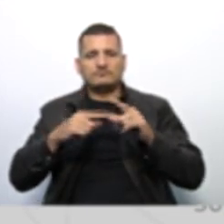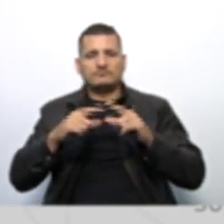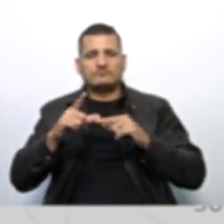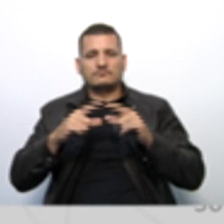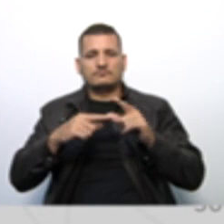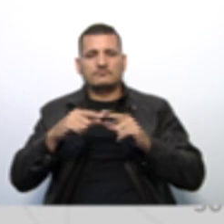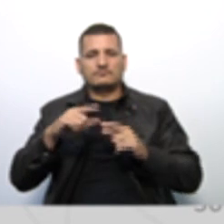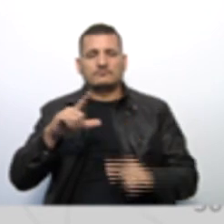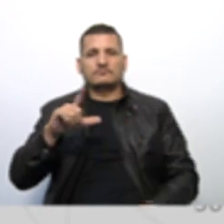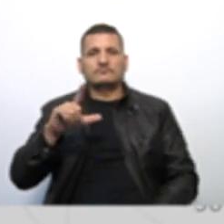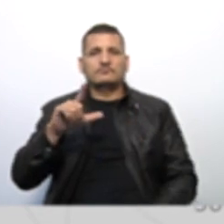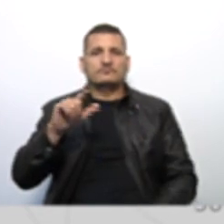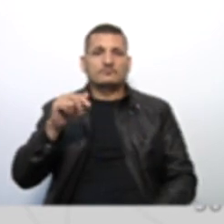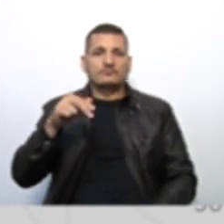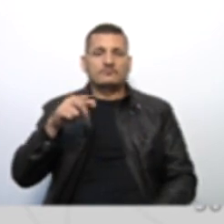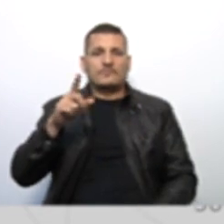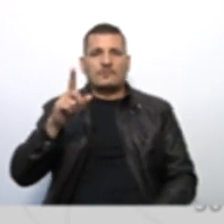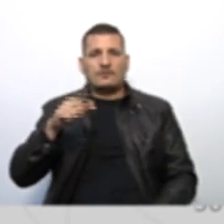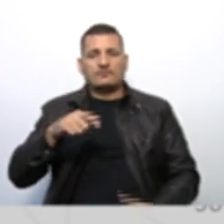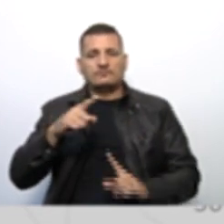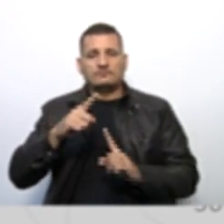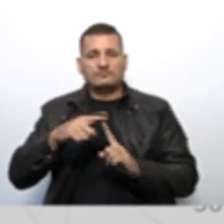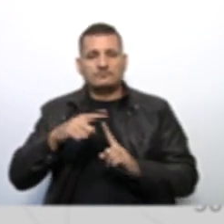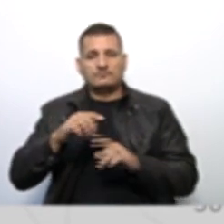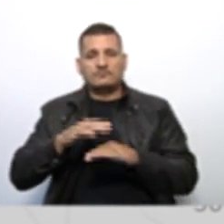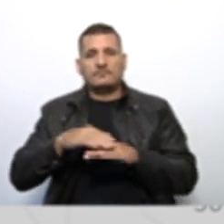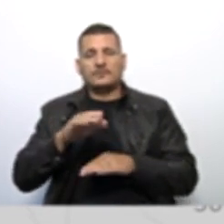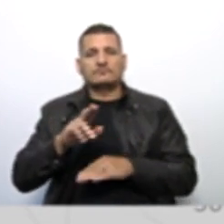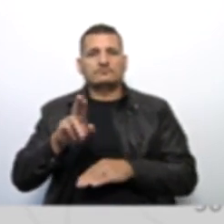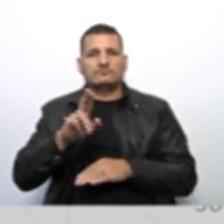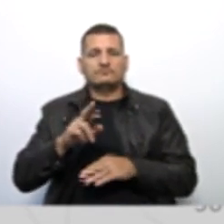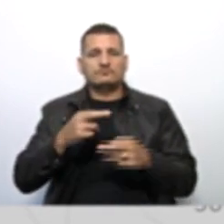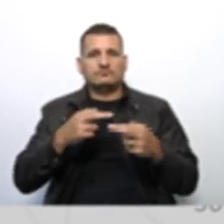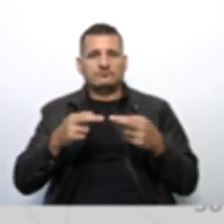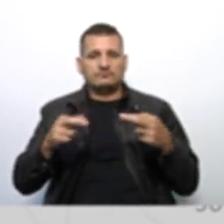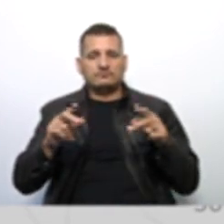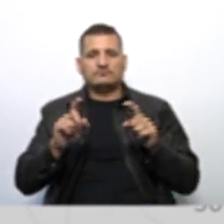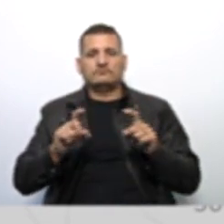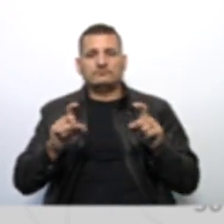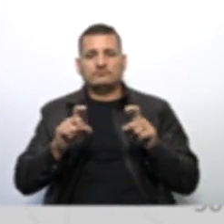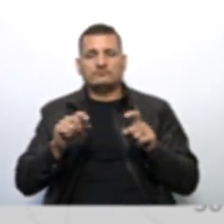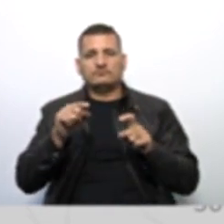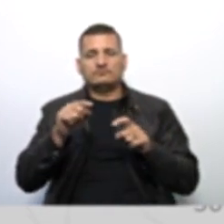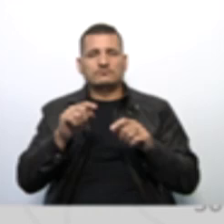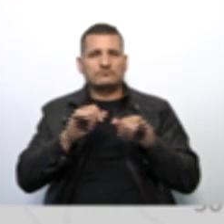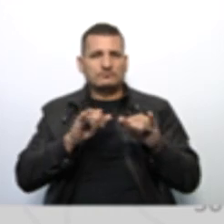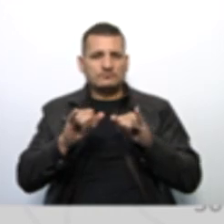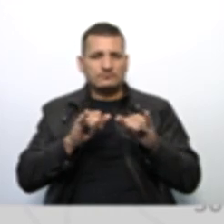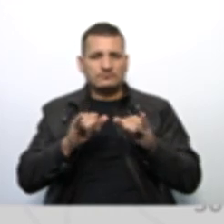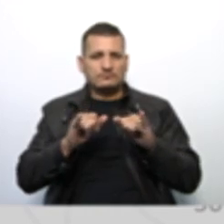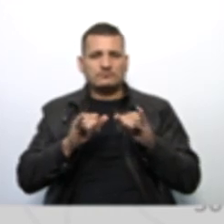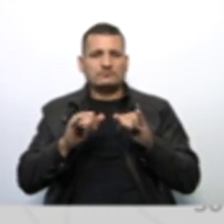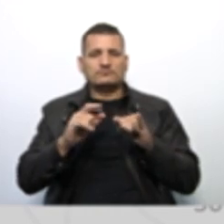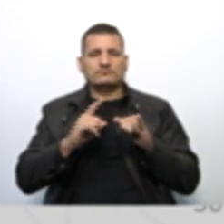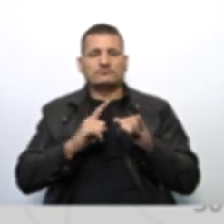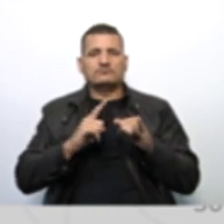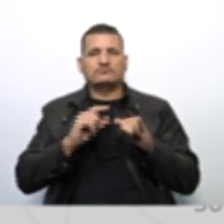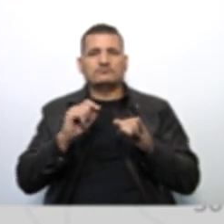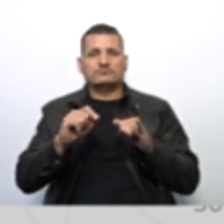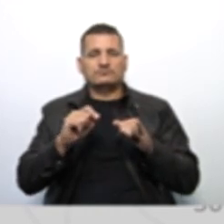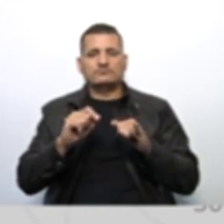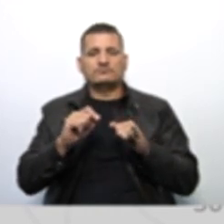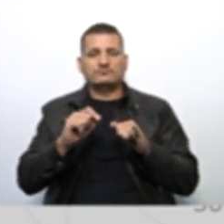a topologia mais utilizada na rede de computadores. Nesse tipo de topologia, as informações passam por um ponto